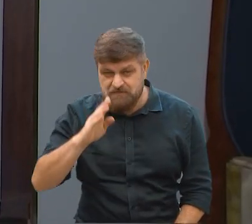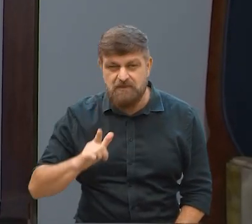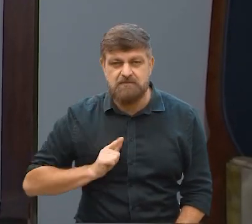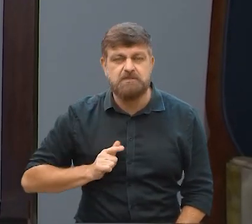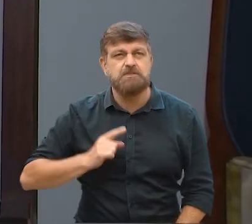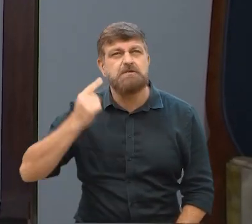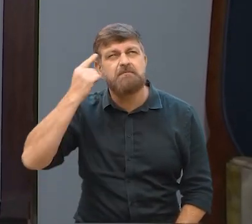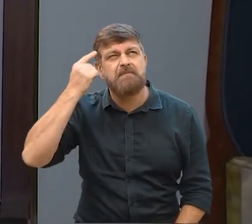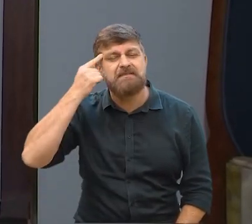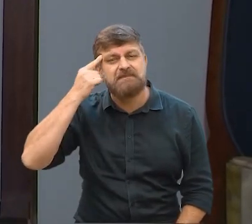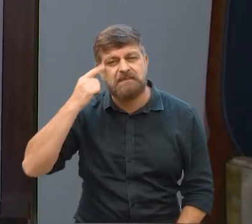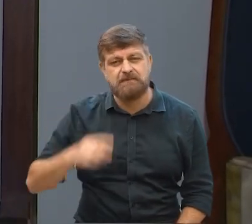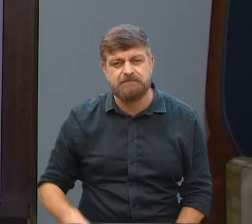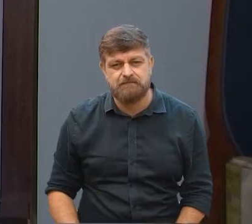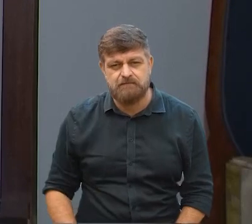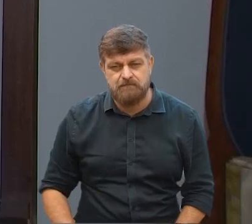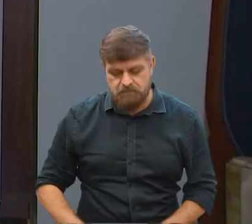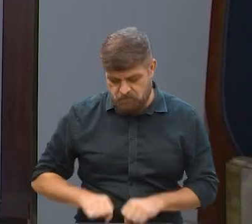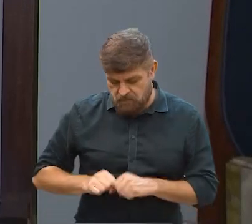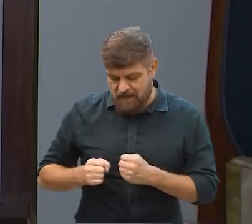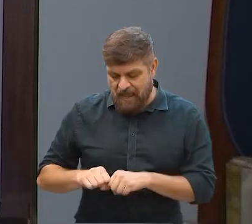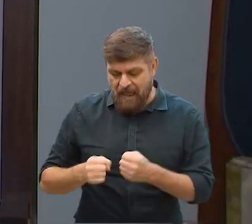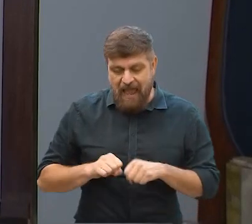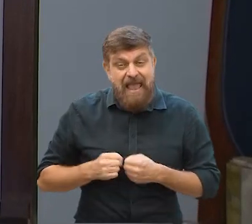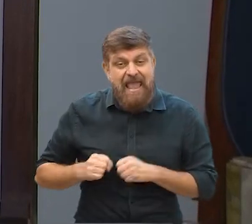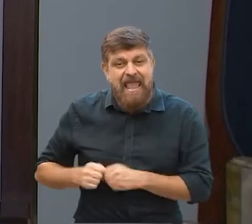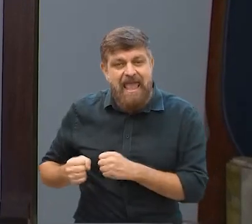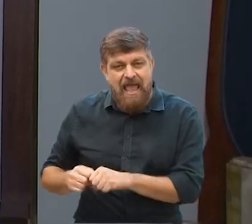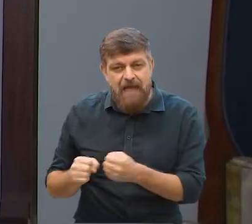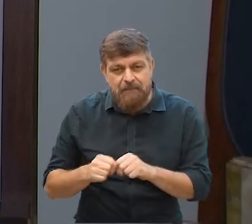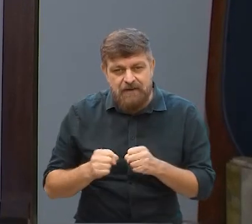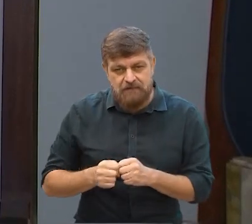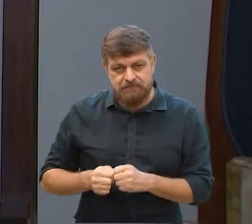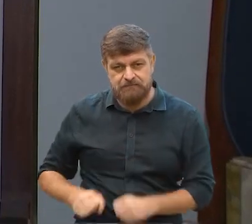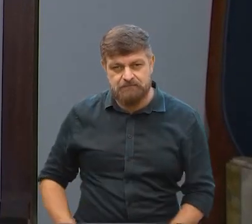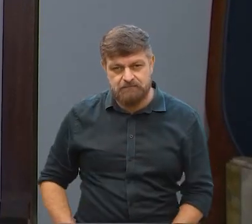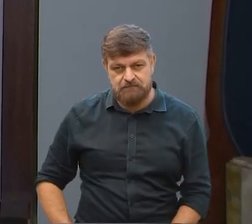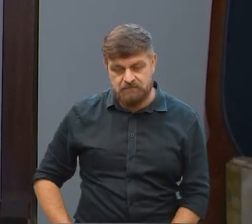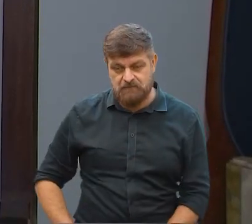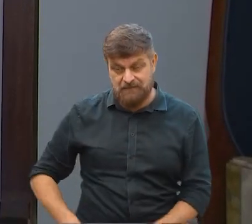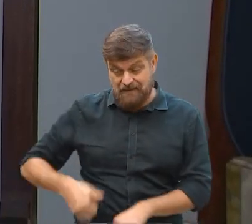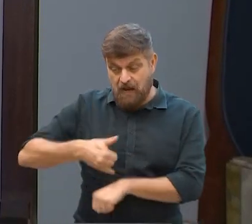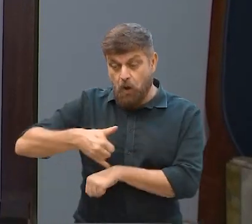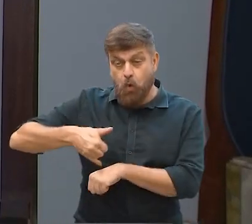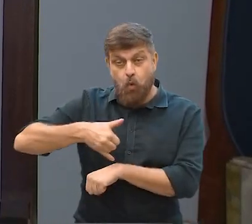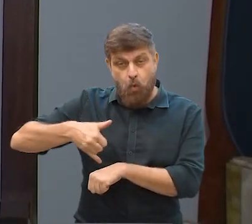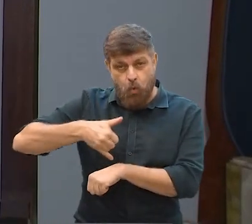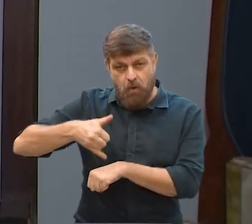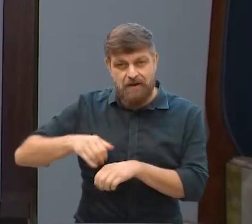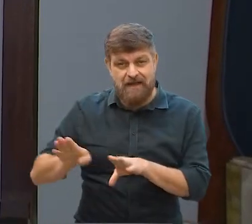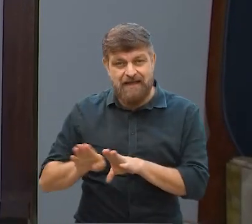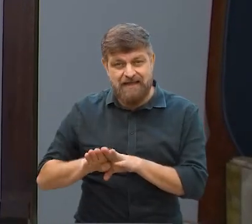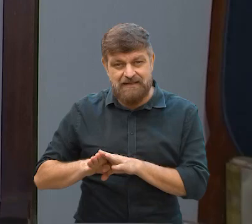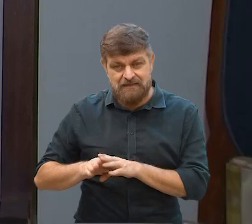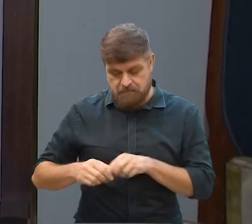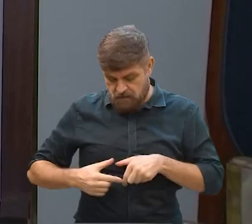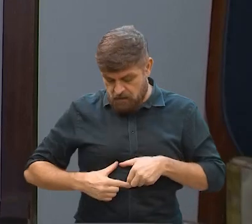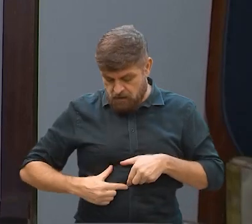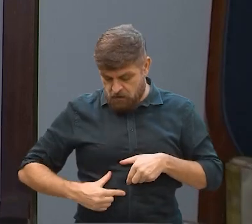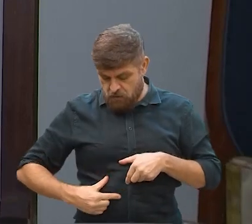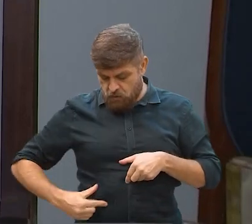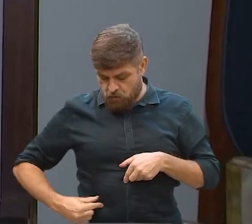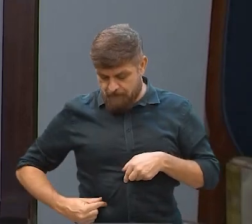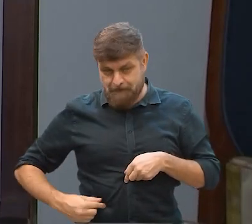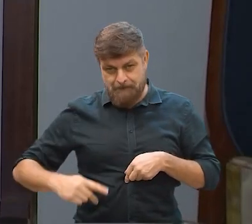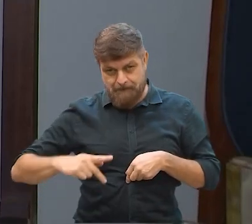tange a quebra, que nós chamamos, né, da digestão das gorduras, e o suco pancreático.